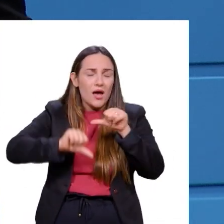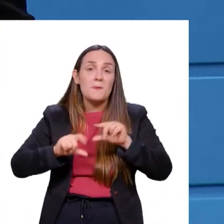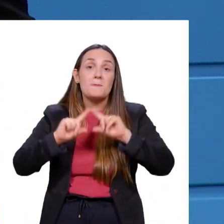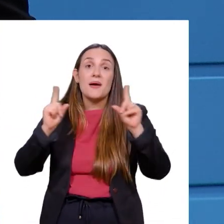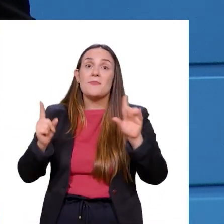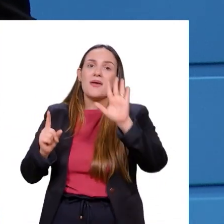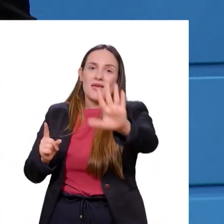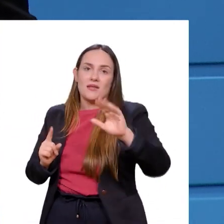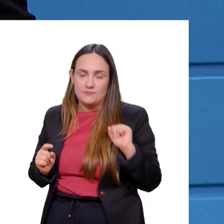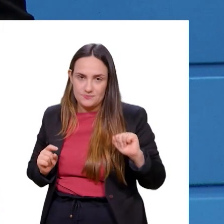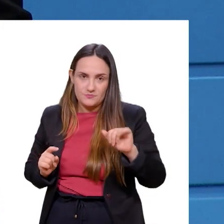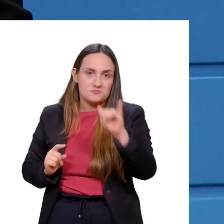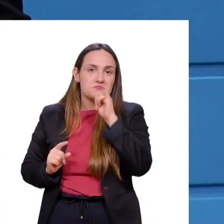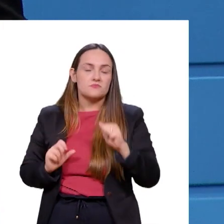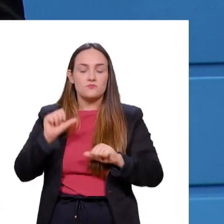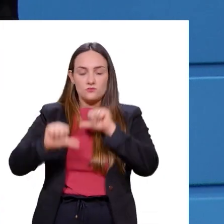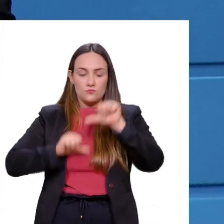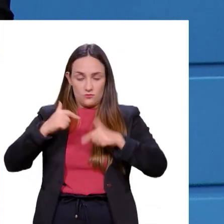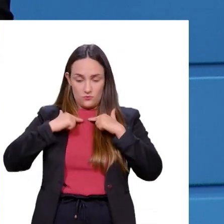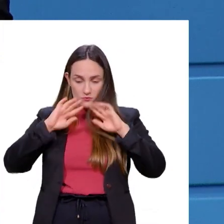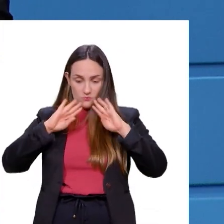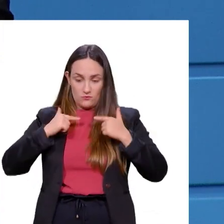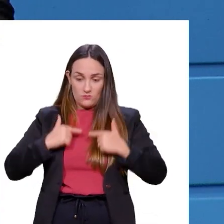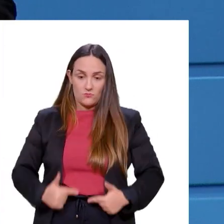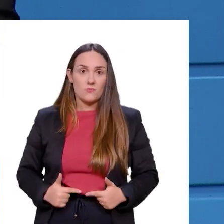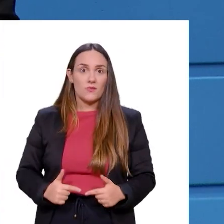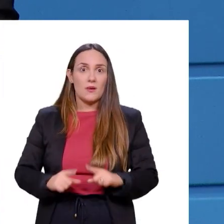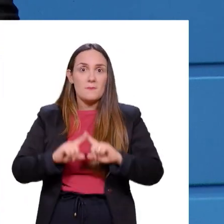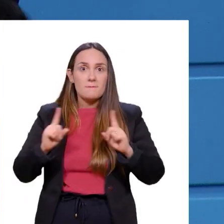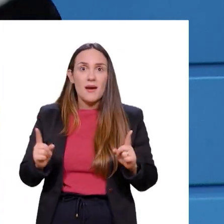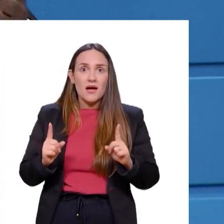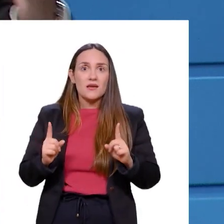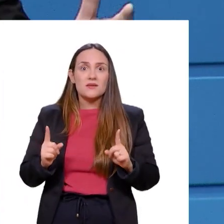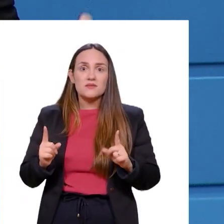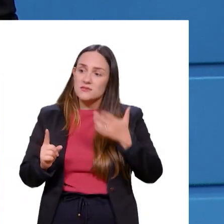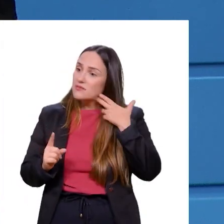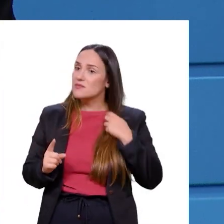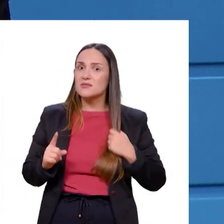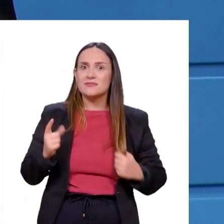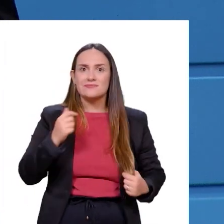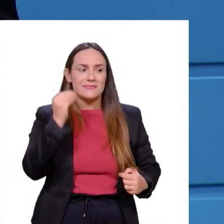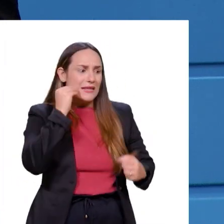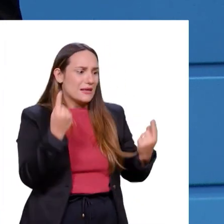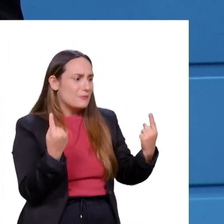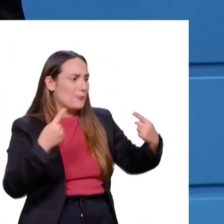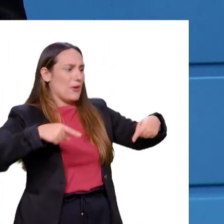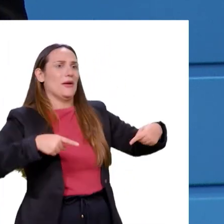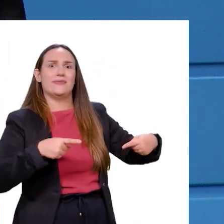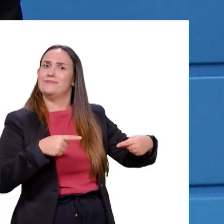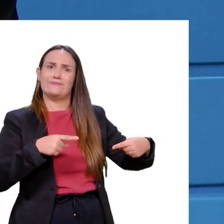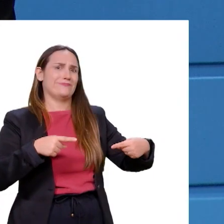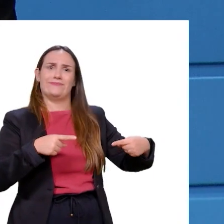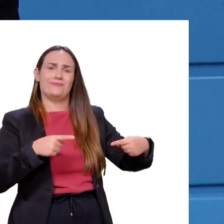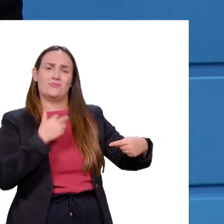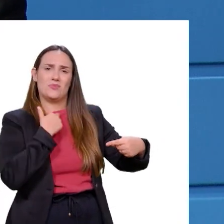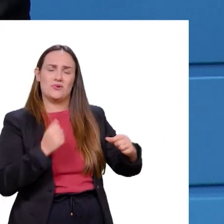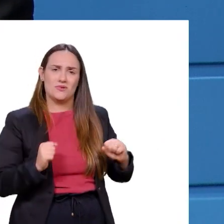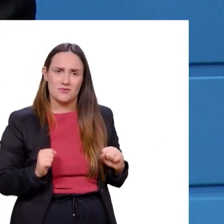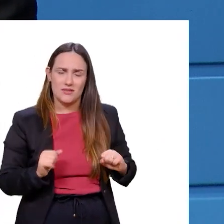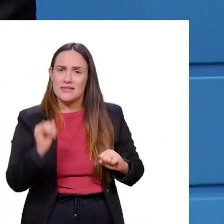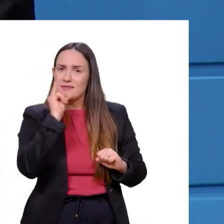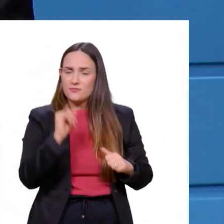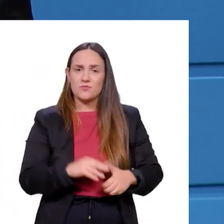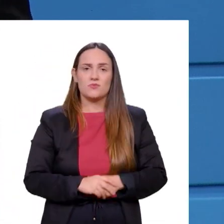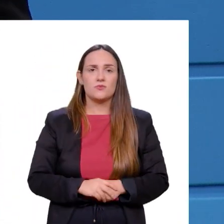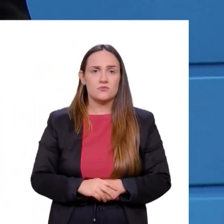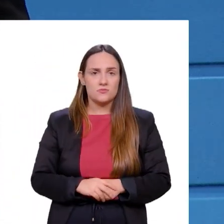podemos é aceitar a pessoa fazer uma transformação, mudança de sexo e querer ir para o outro lado, e principalmente para competir. Deputado Londres, só